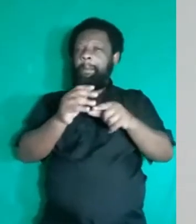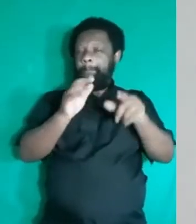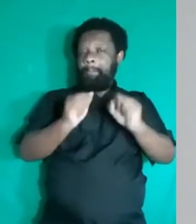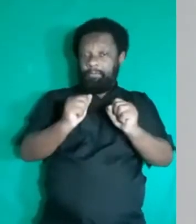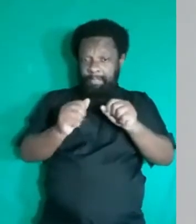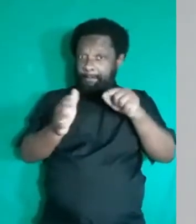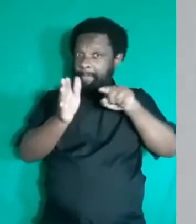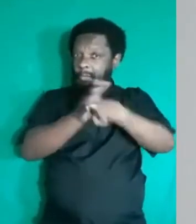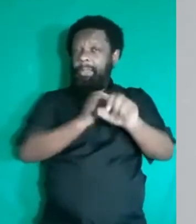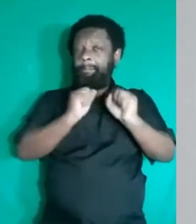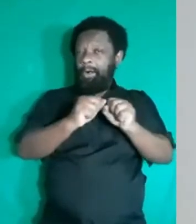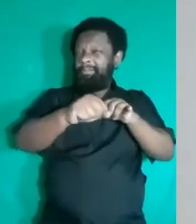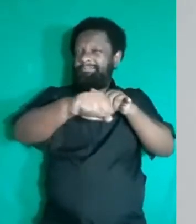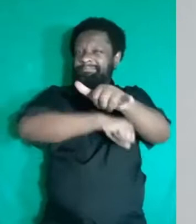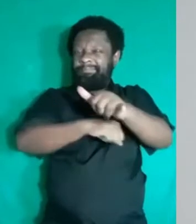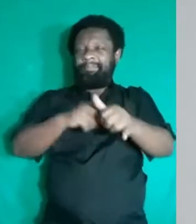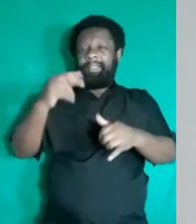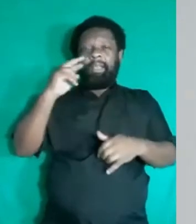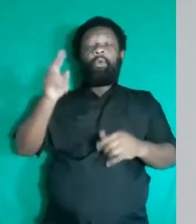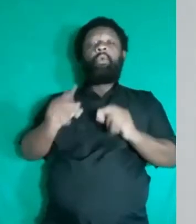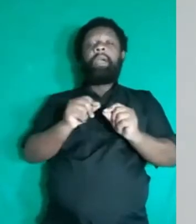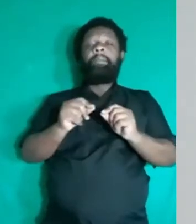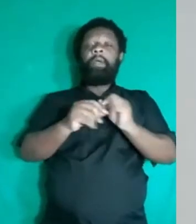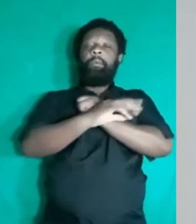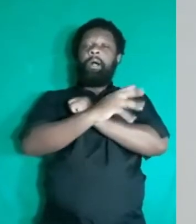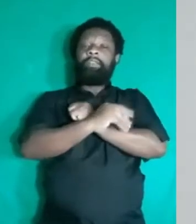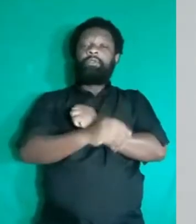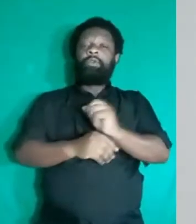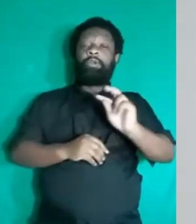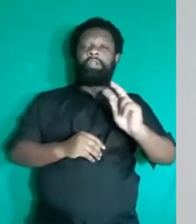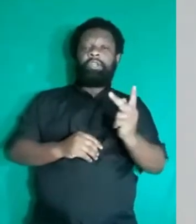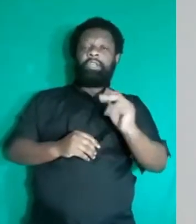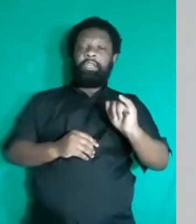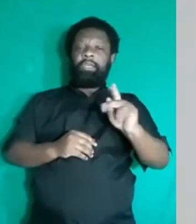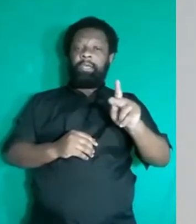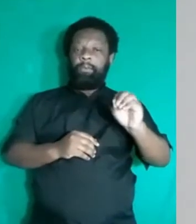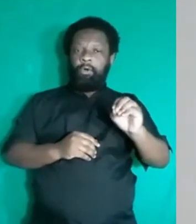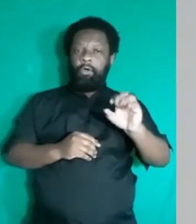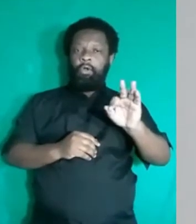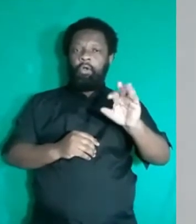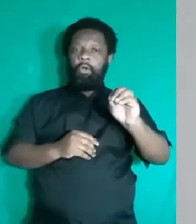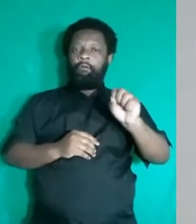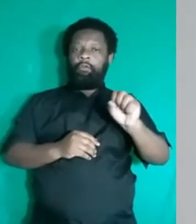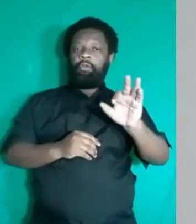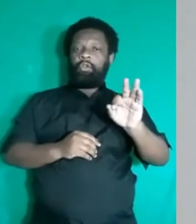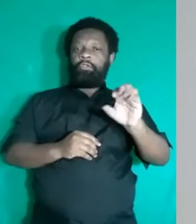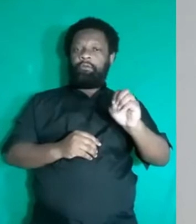caso que aparece em algumas questões, é uma pegadinha, tá? Então vamos entender esse caso aqui, que é do